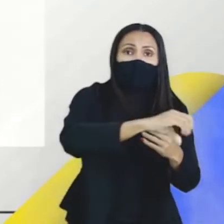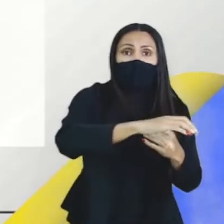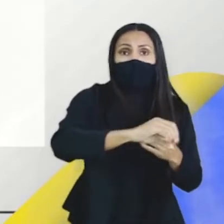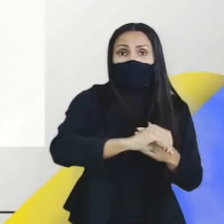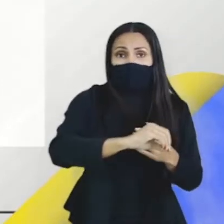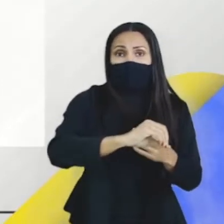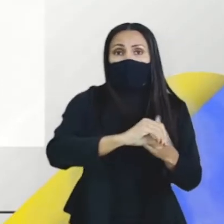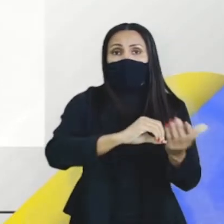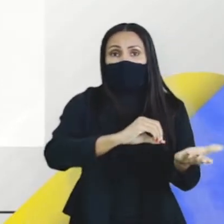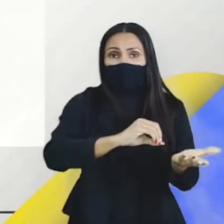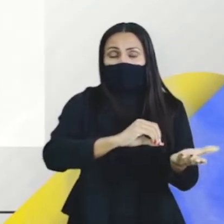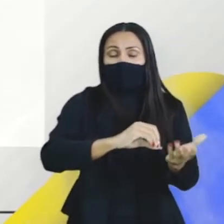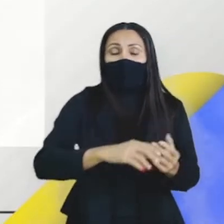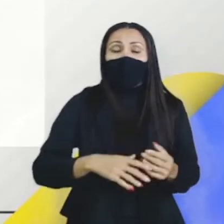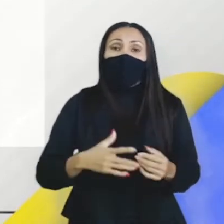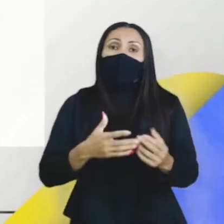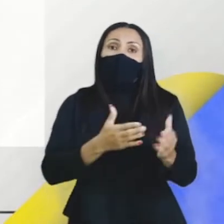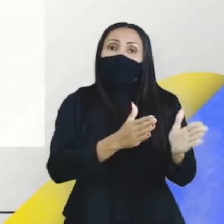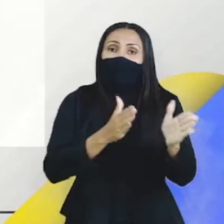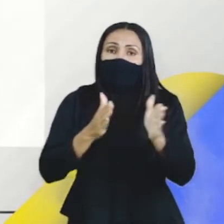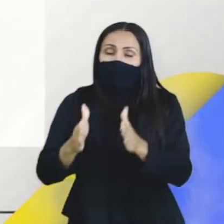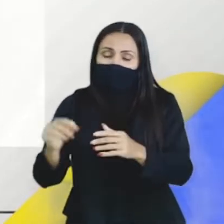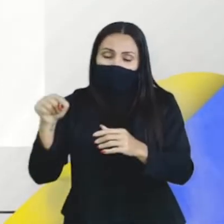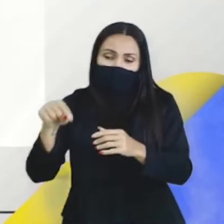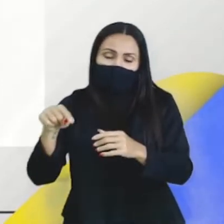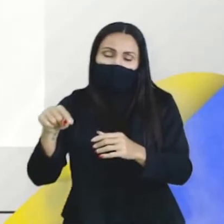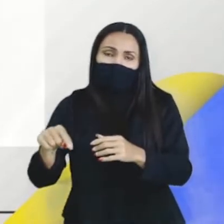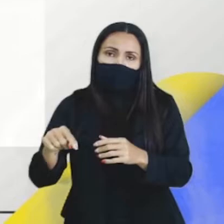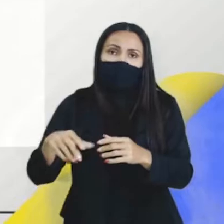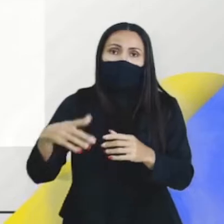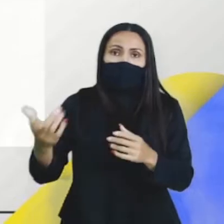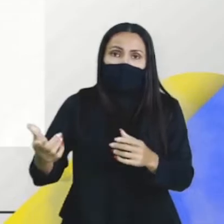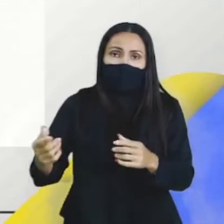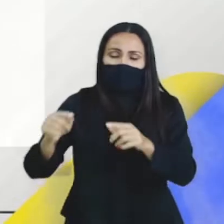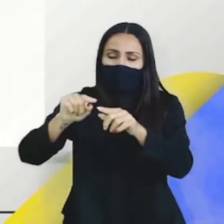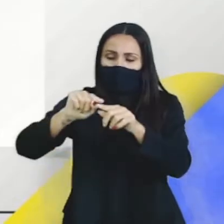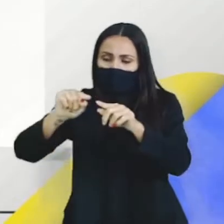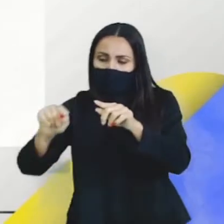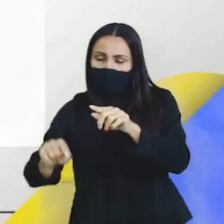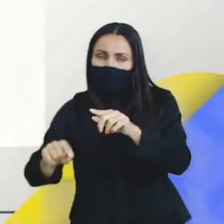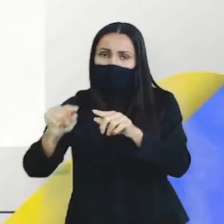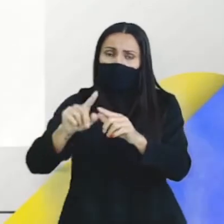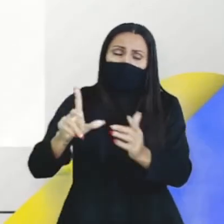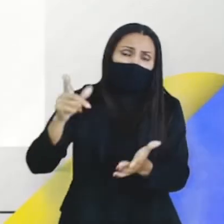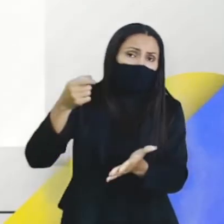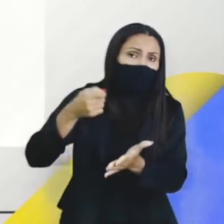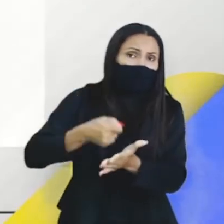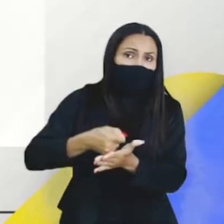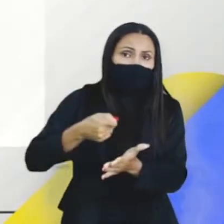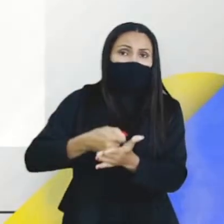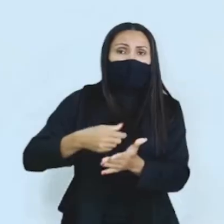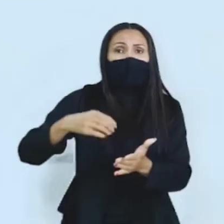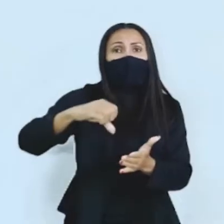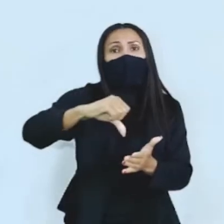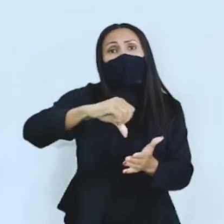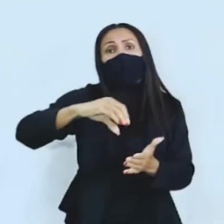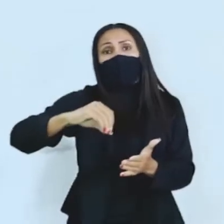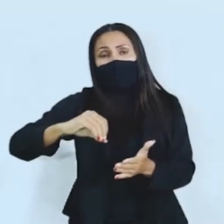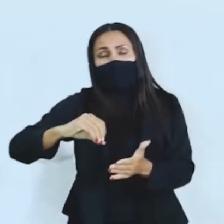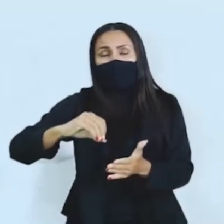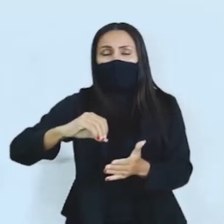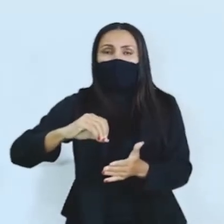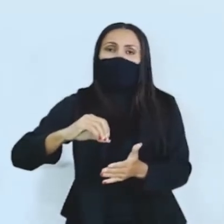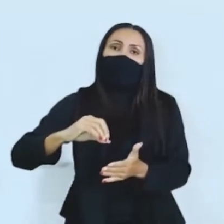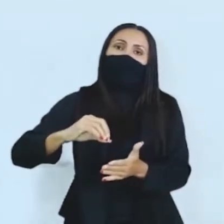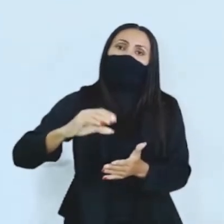certo? E na projeção cilíndrica ortogonal, o ângulo ele vai ser obrigatoriamente o ângulo de 90. Então, essas